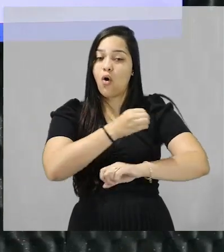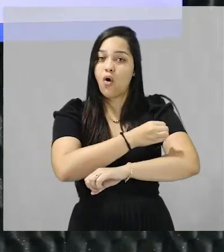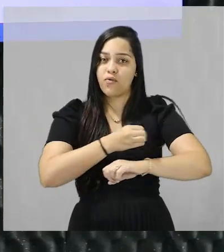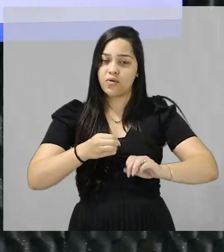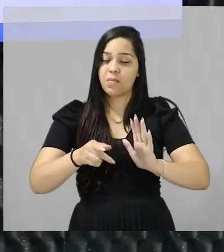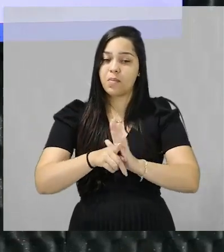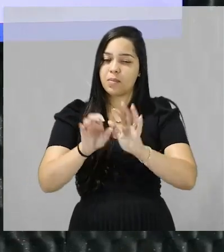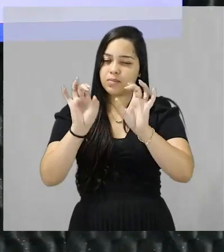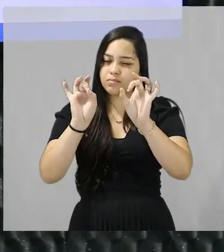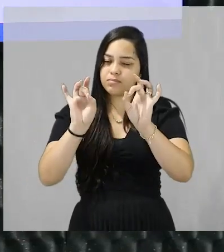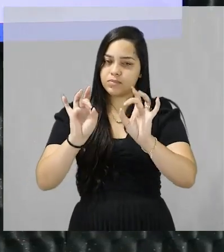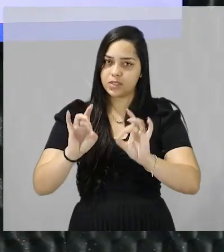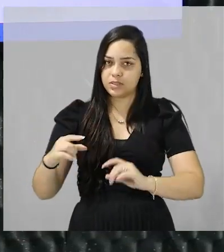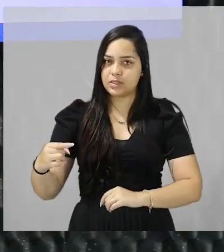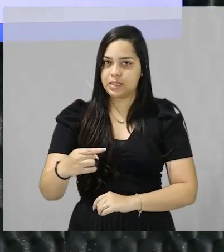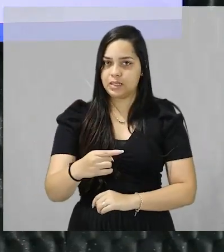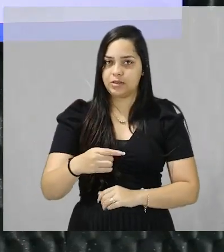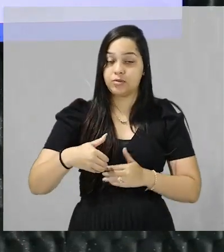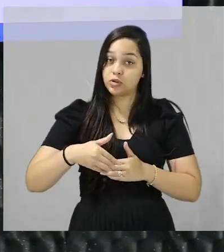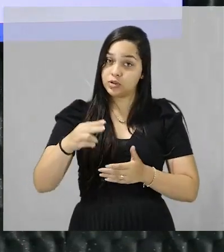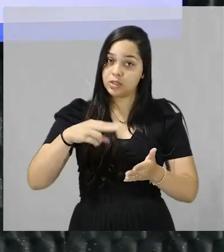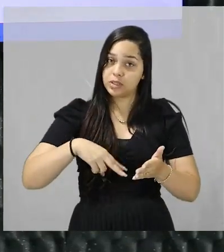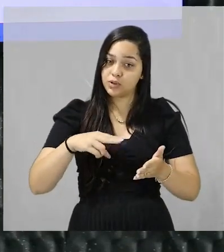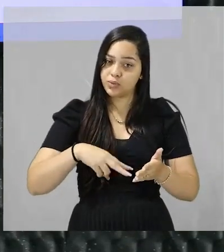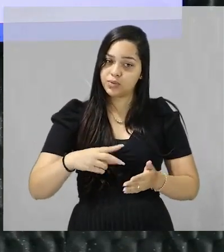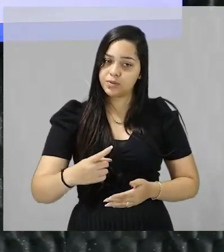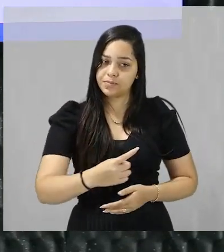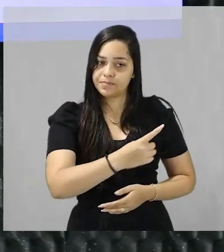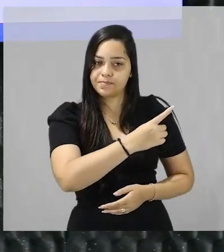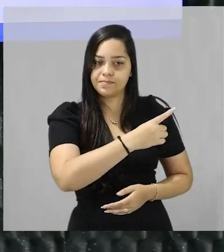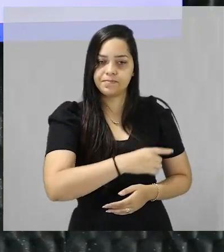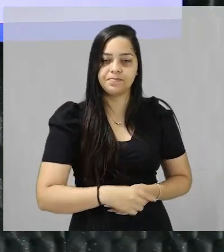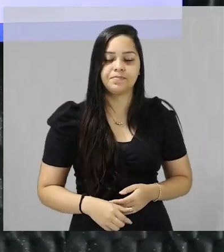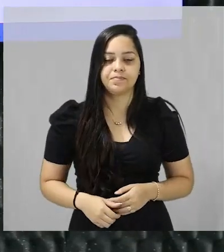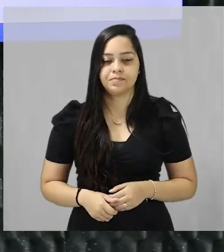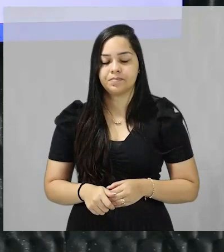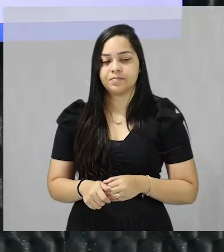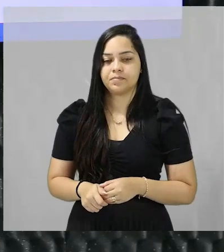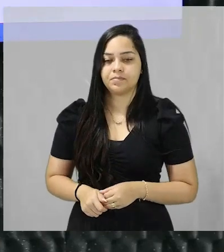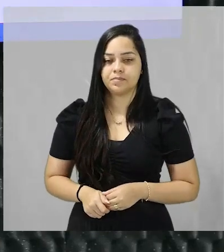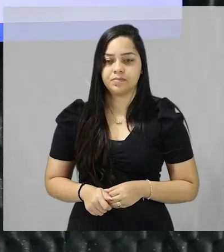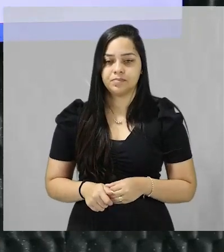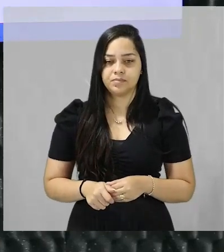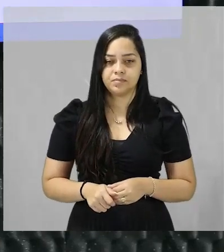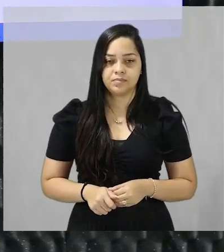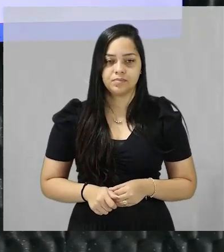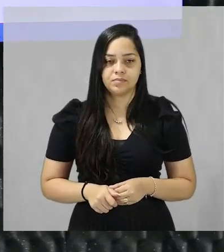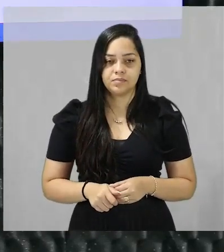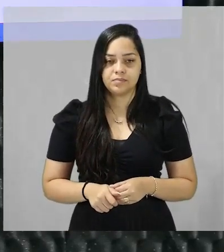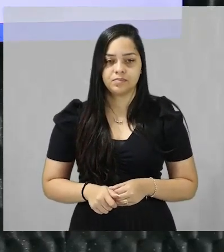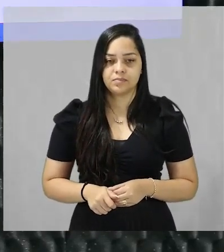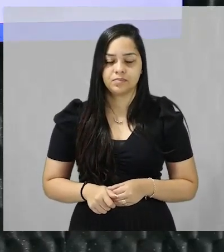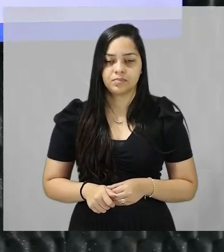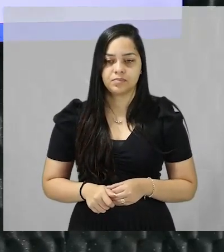nomenclatura. Continuando, enquanto as abelhas operárias produzem o ácido